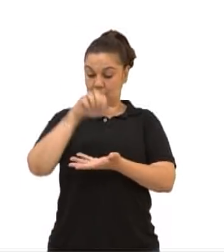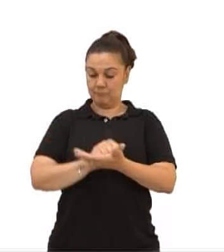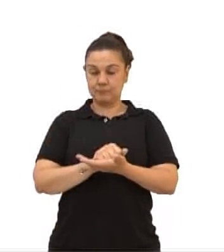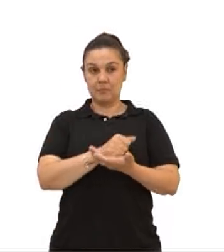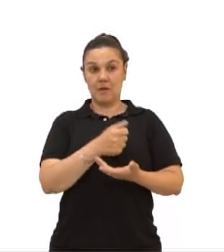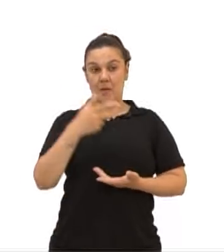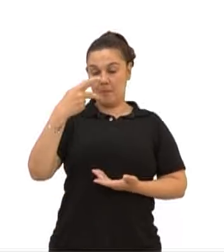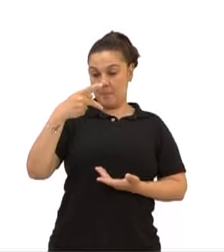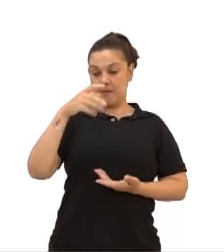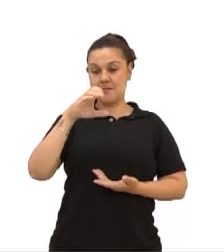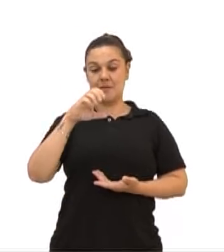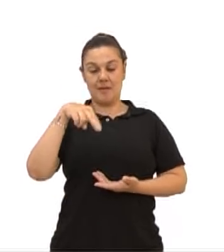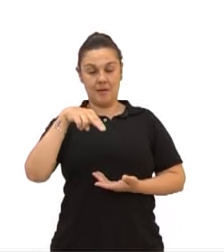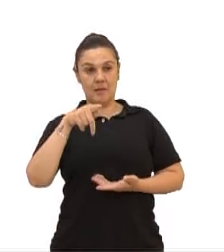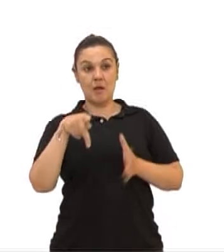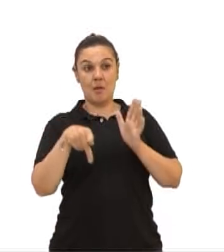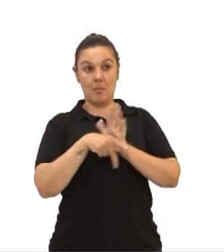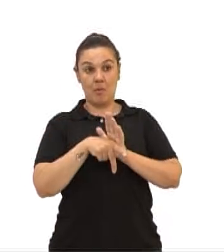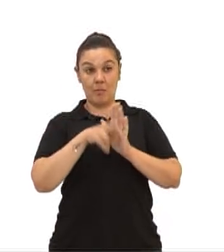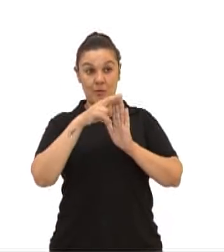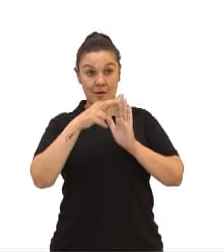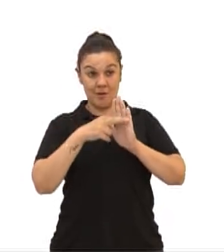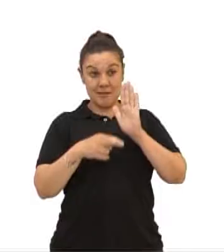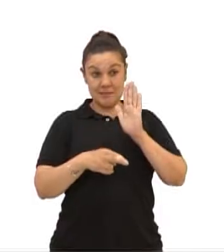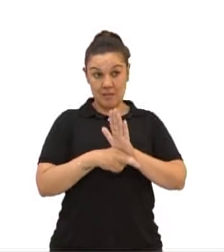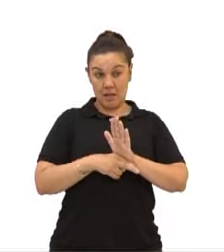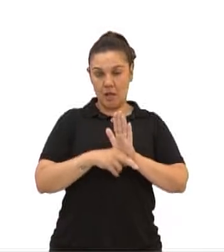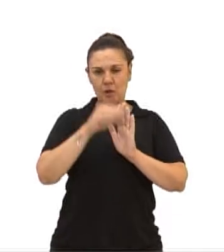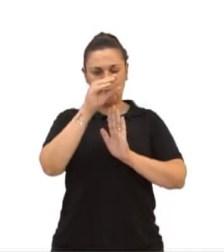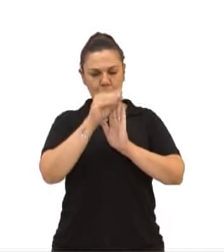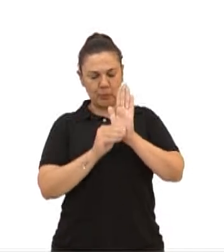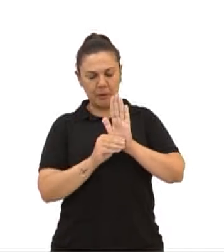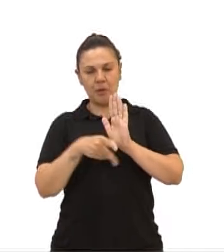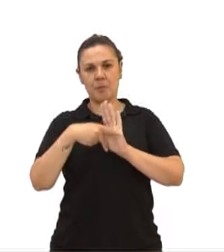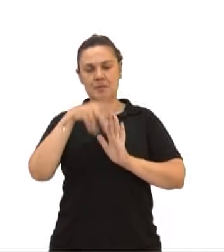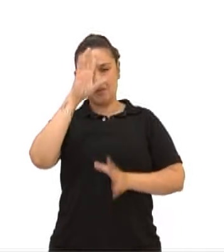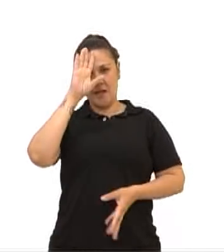os PCNs, os Parâmetros Curriculares Nacionais da Educação Física, que tem ali as